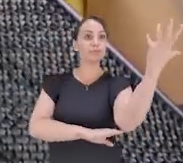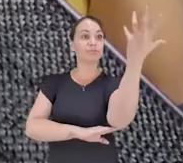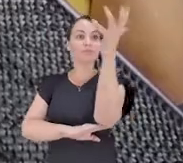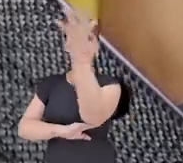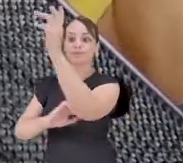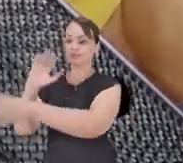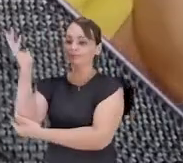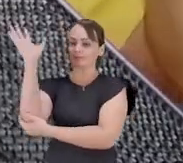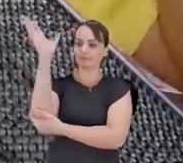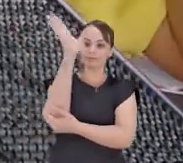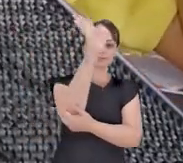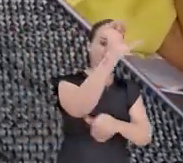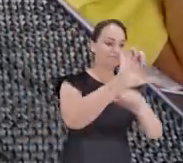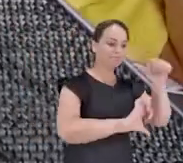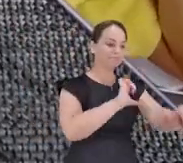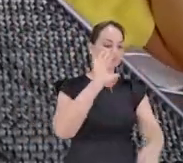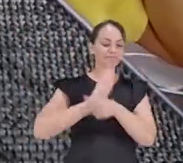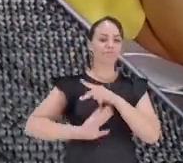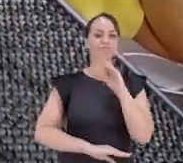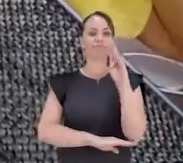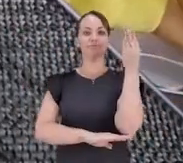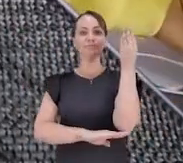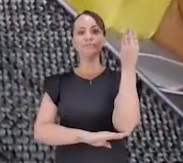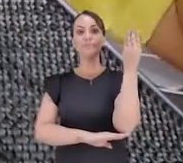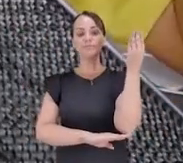Vem da mata madeira.